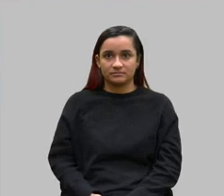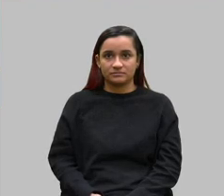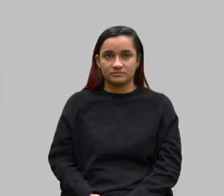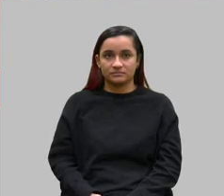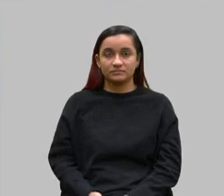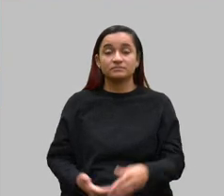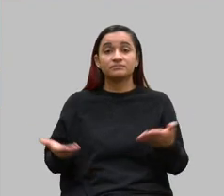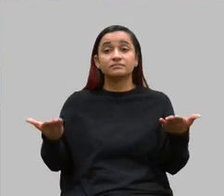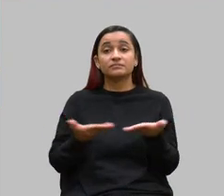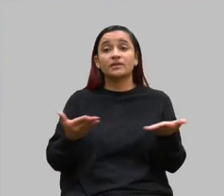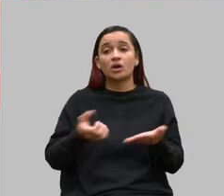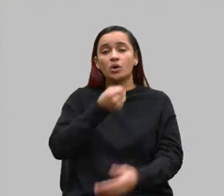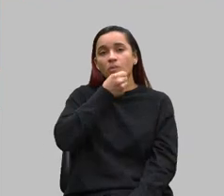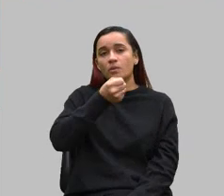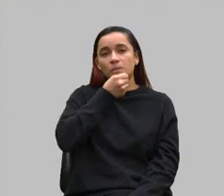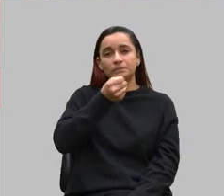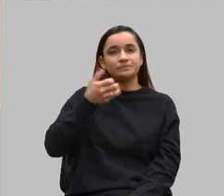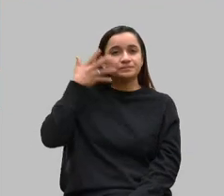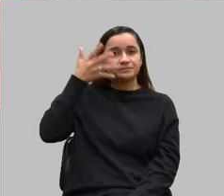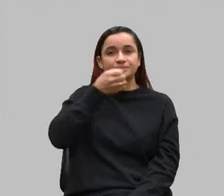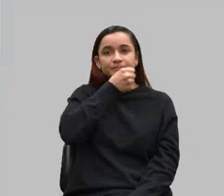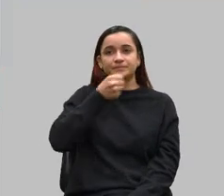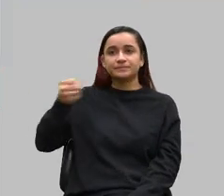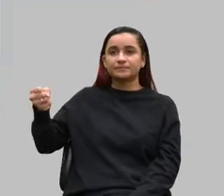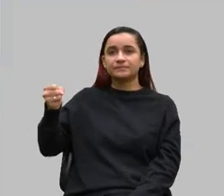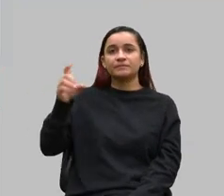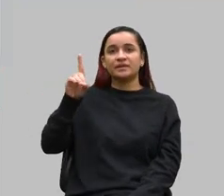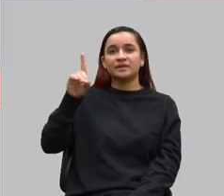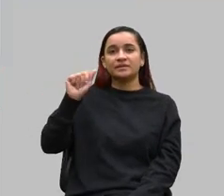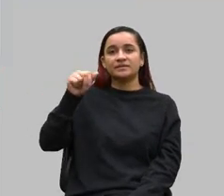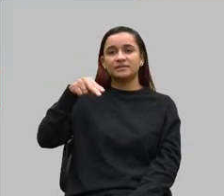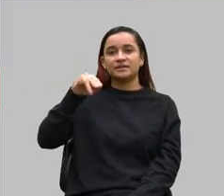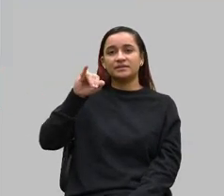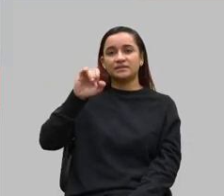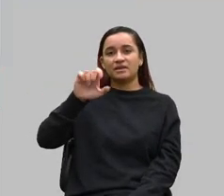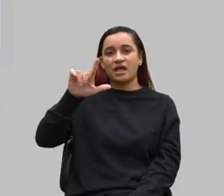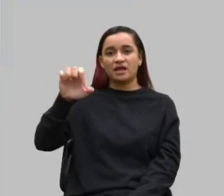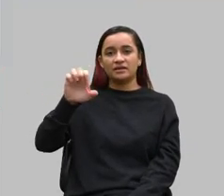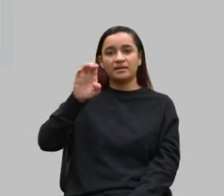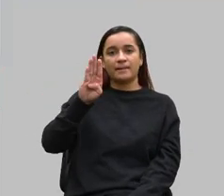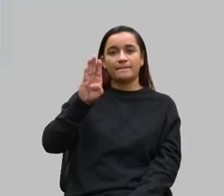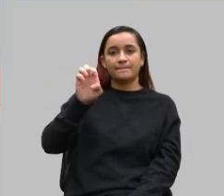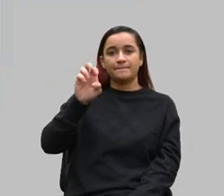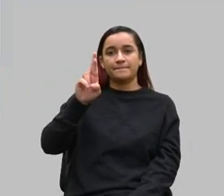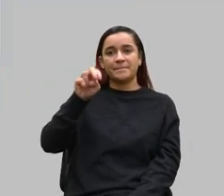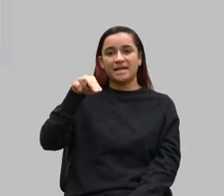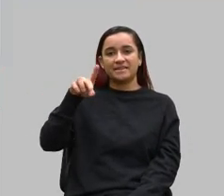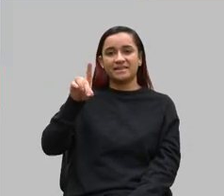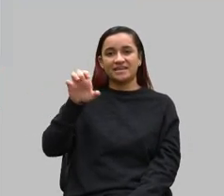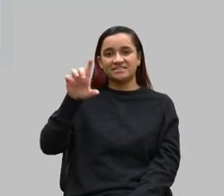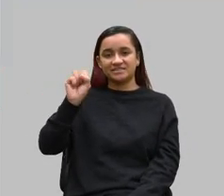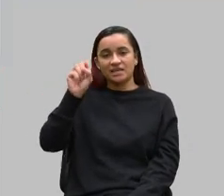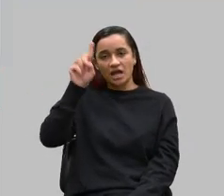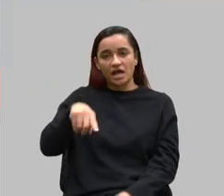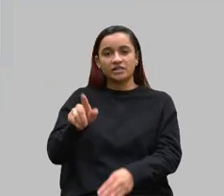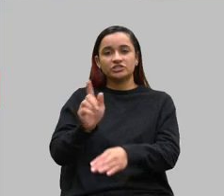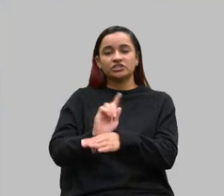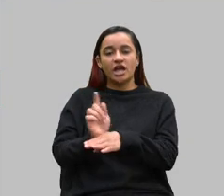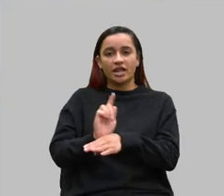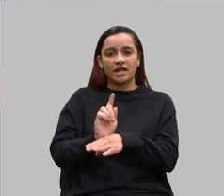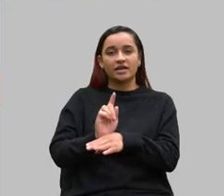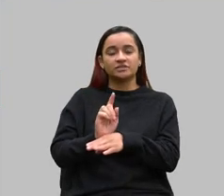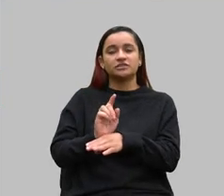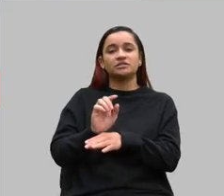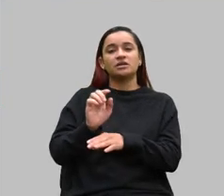passamos a palavra nesse momento para Daniele Bernardes gerente executiva do Poder Executivo Confederação Nacional